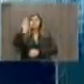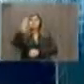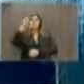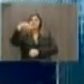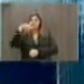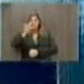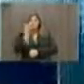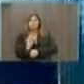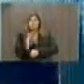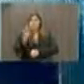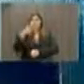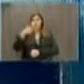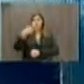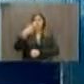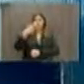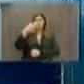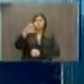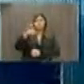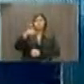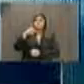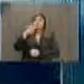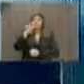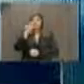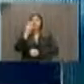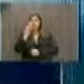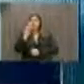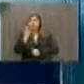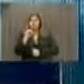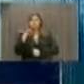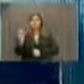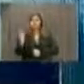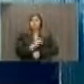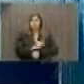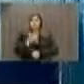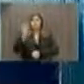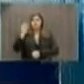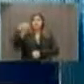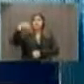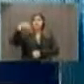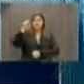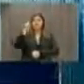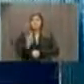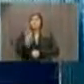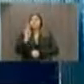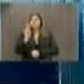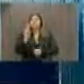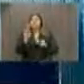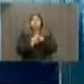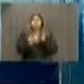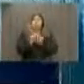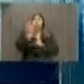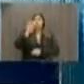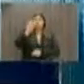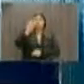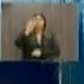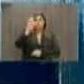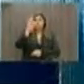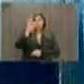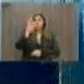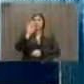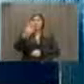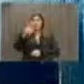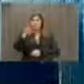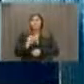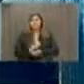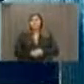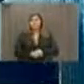Tambaú 247, a Rádio Nova Tambaú FM e pela TV Borborema. Confiram muito bem agora as regras deste